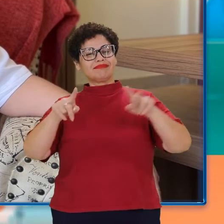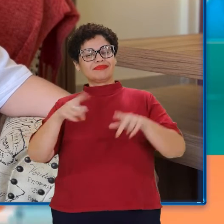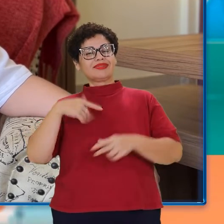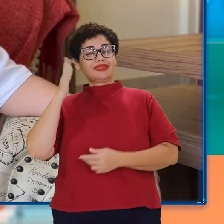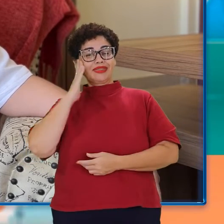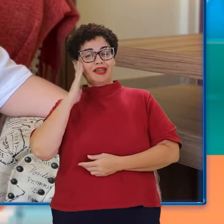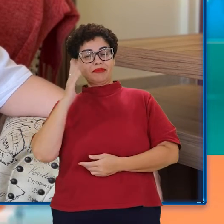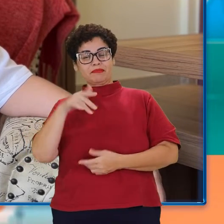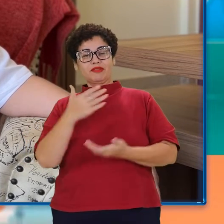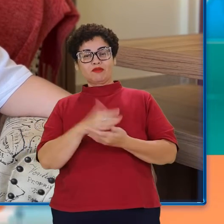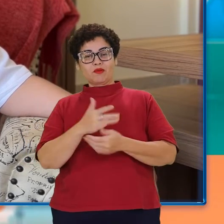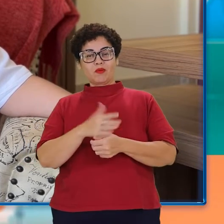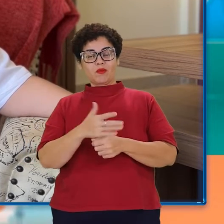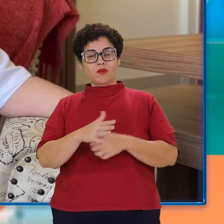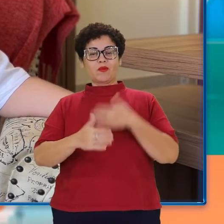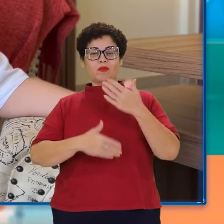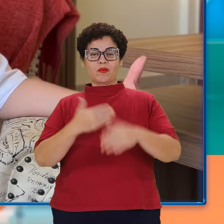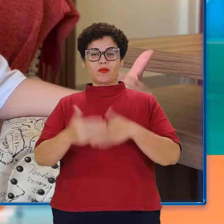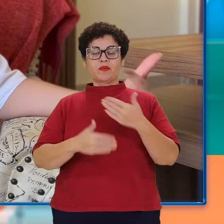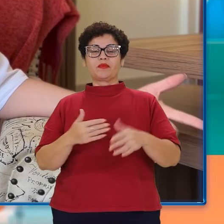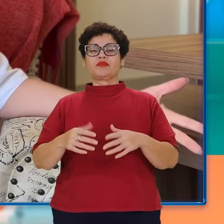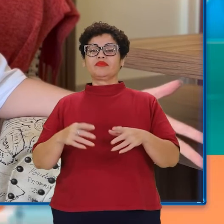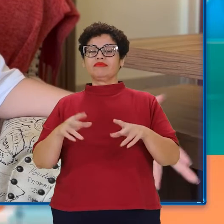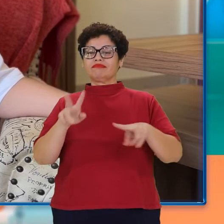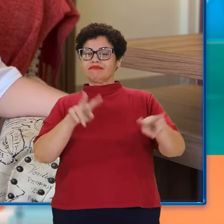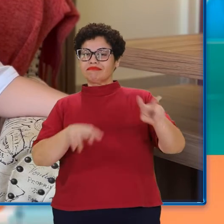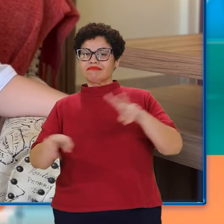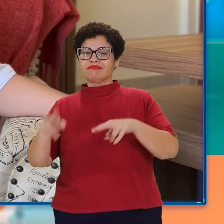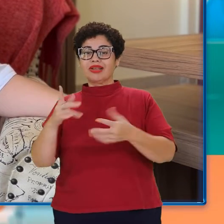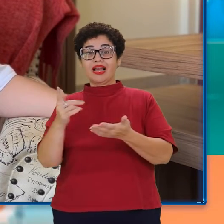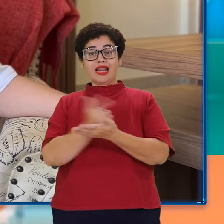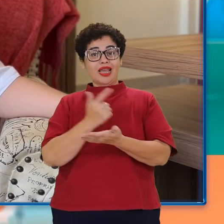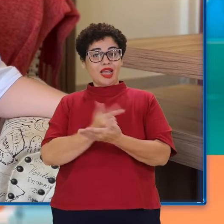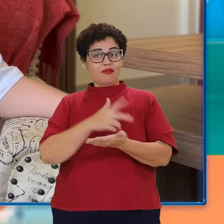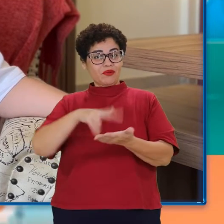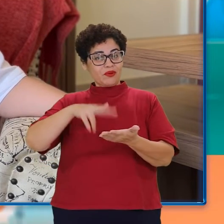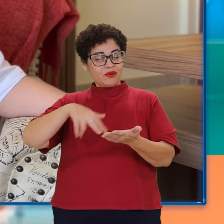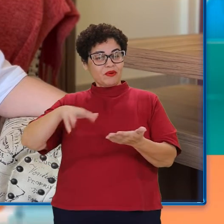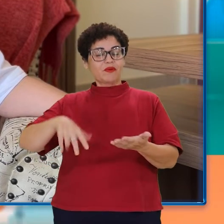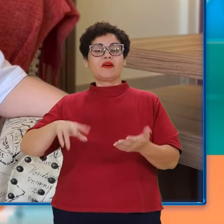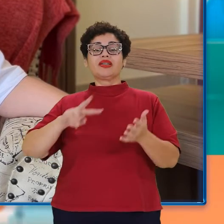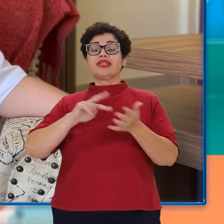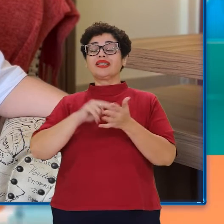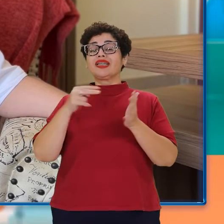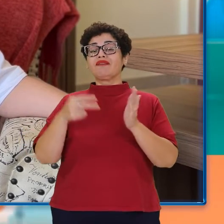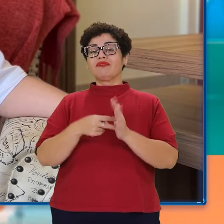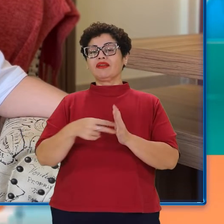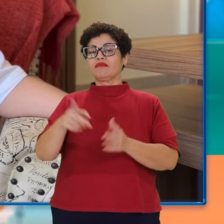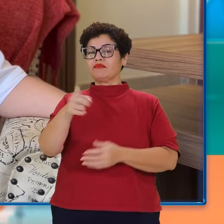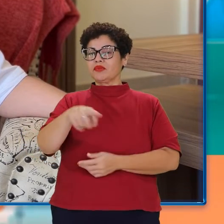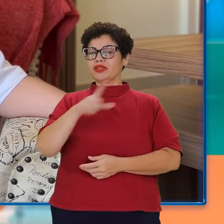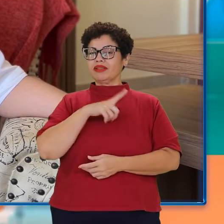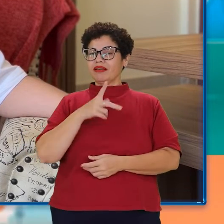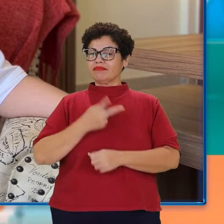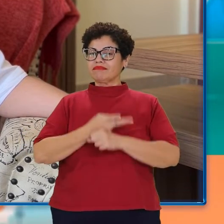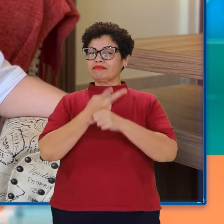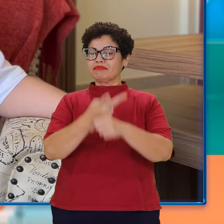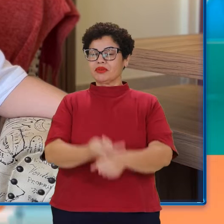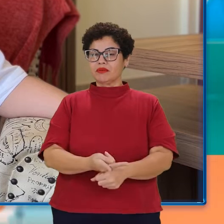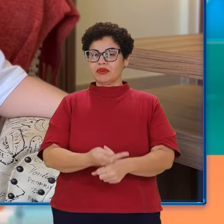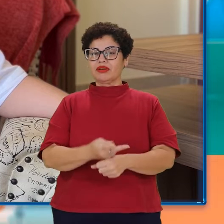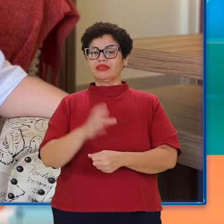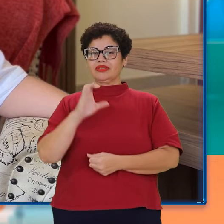feliz quando eu fico sabendo, né, que alguém está buscando, que está fazendo a leitura do livro. Significa que se você